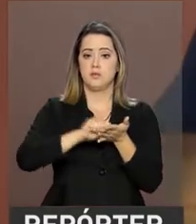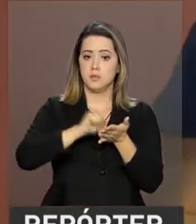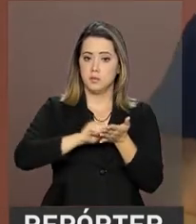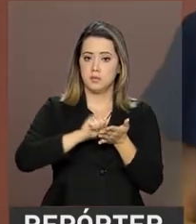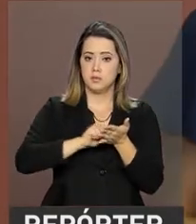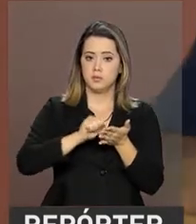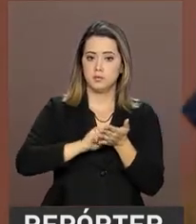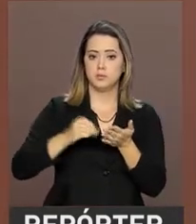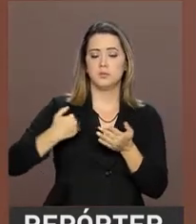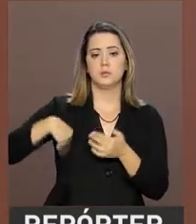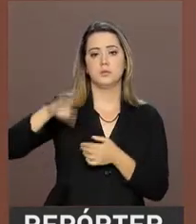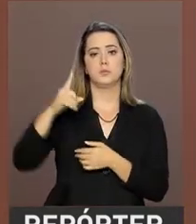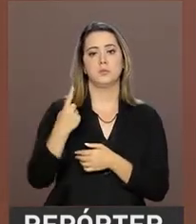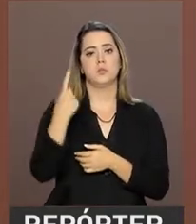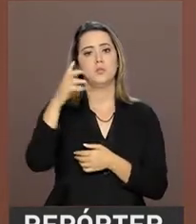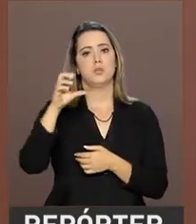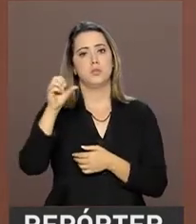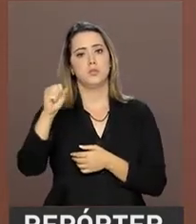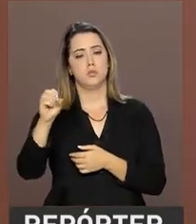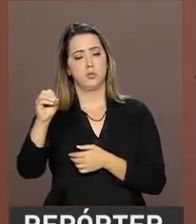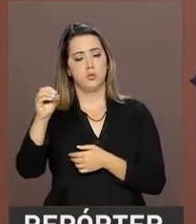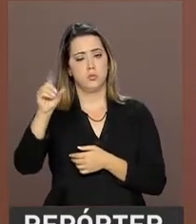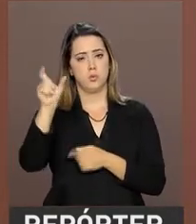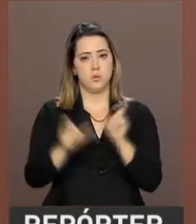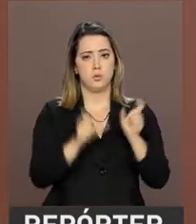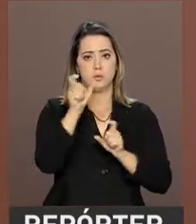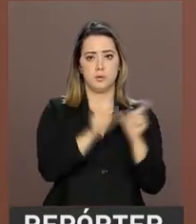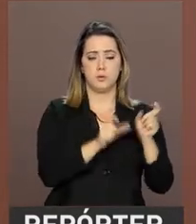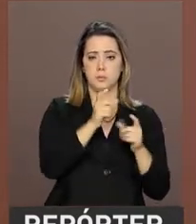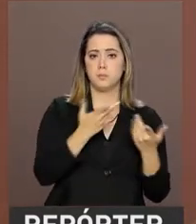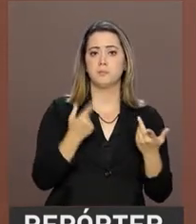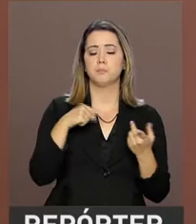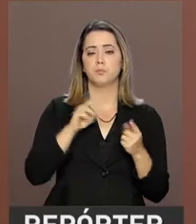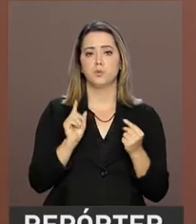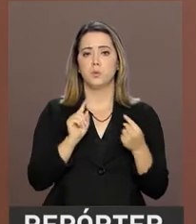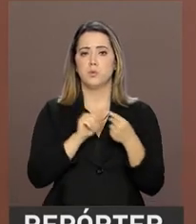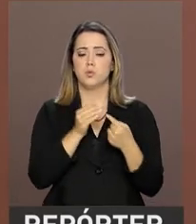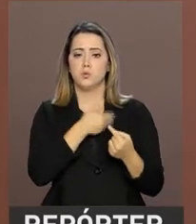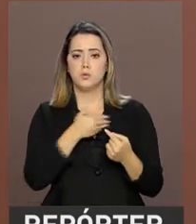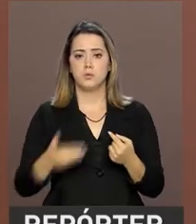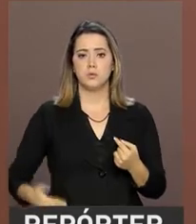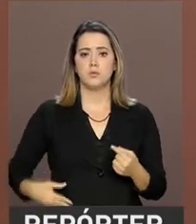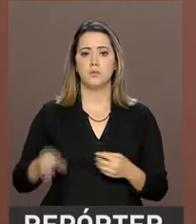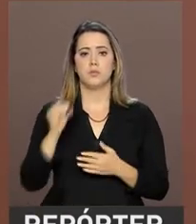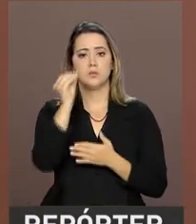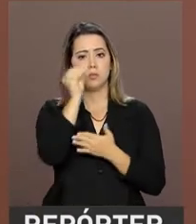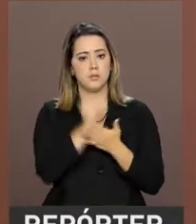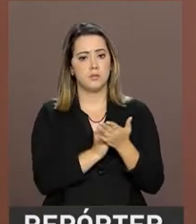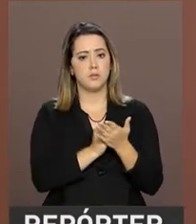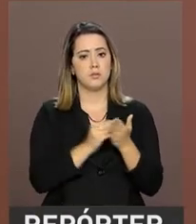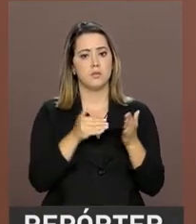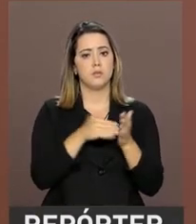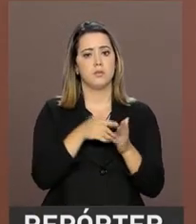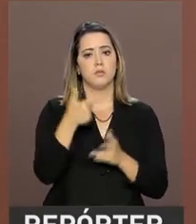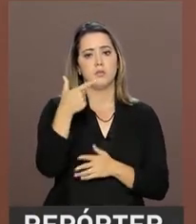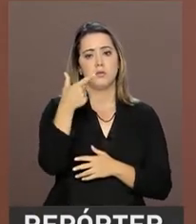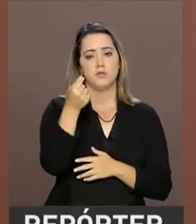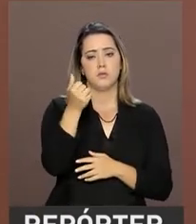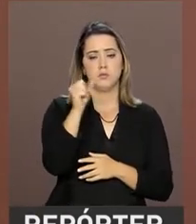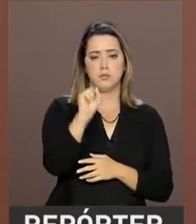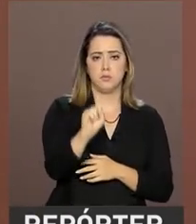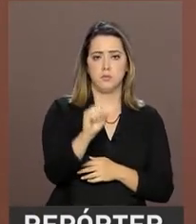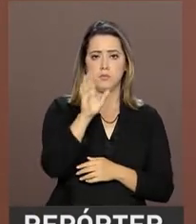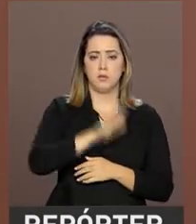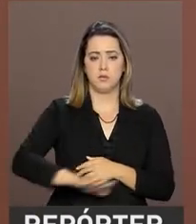receber mais de 1.800 crianças e adolescentes. A meta do governo é zerar até 2018 o número